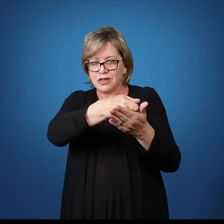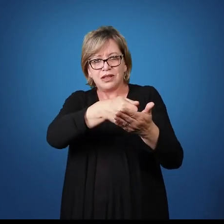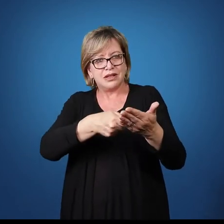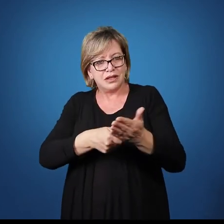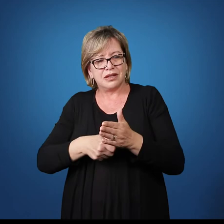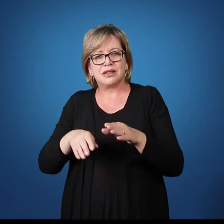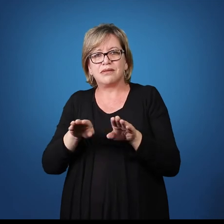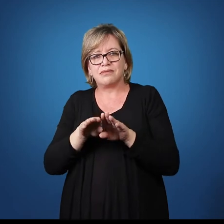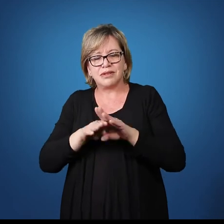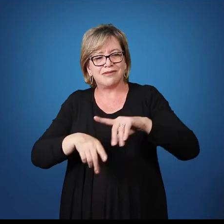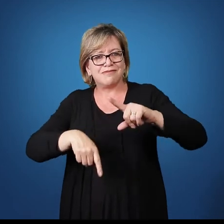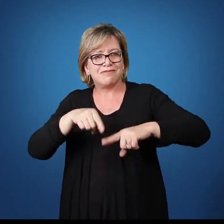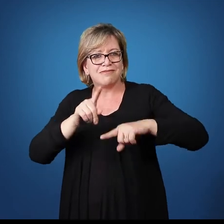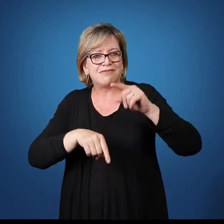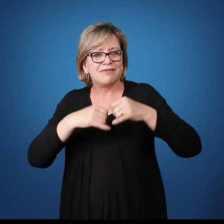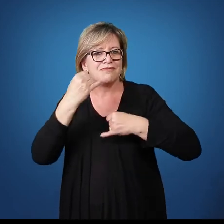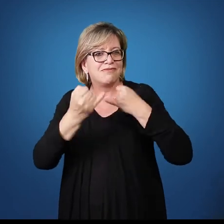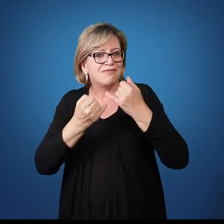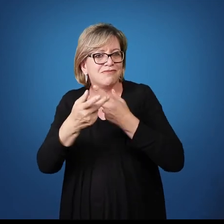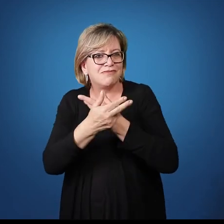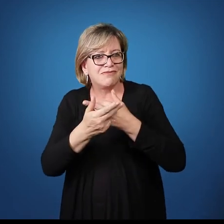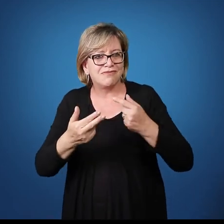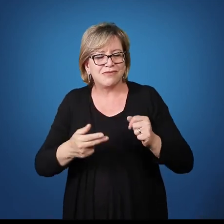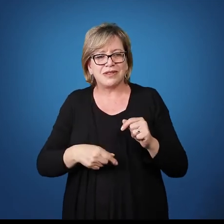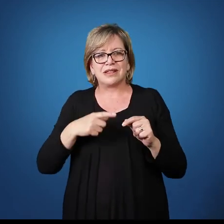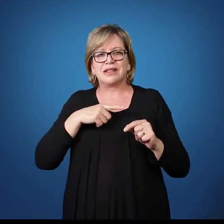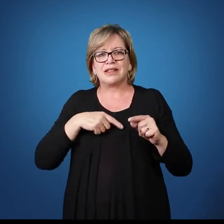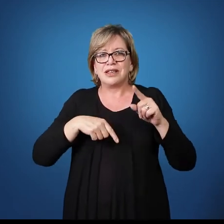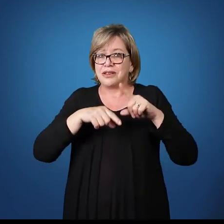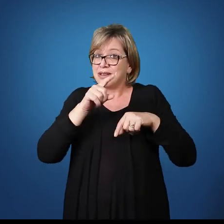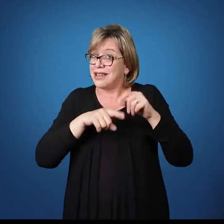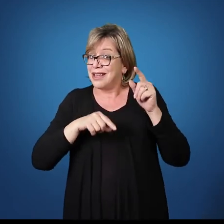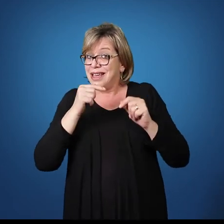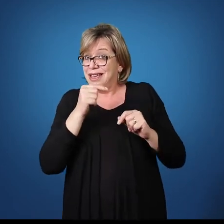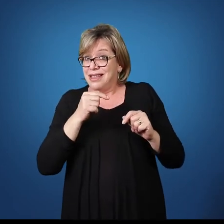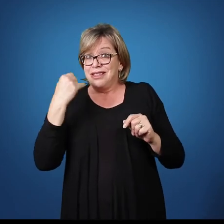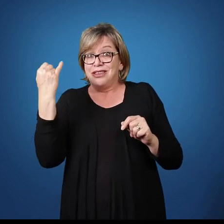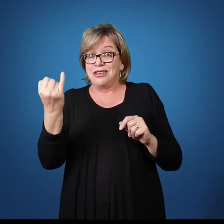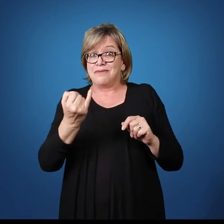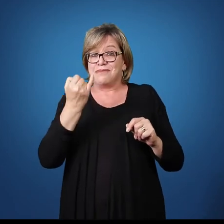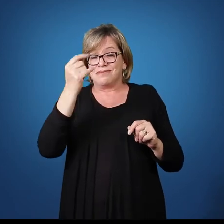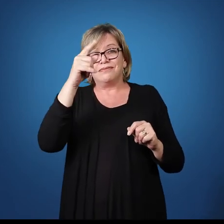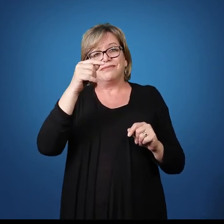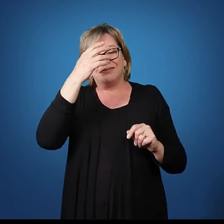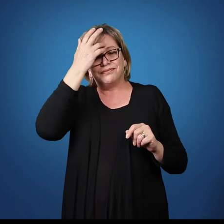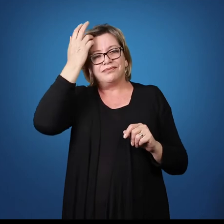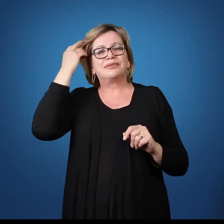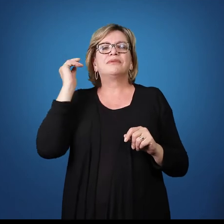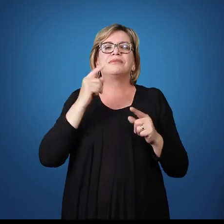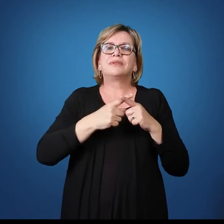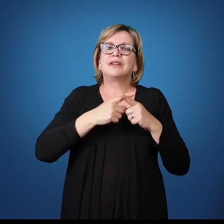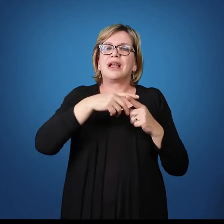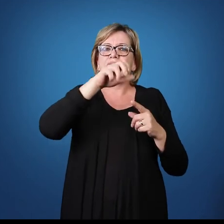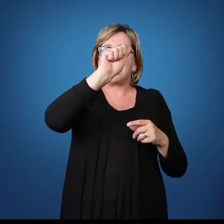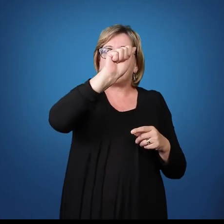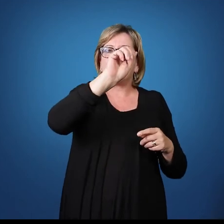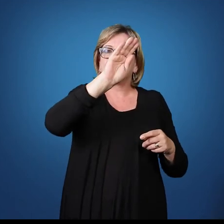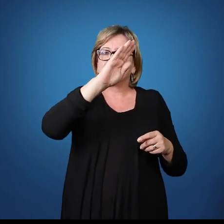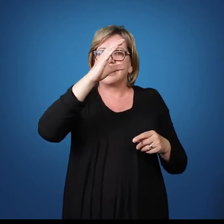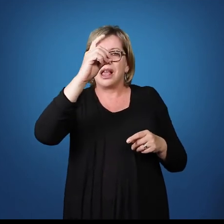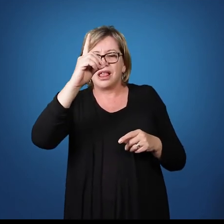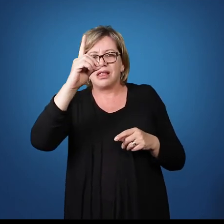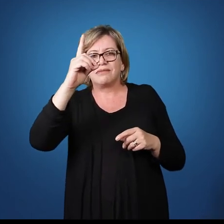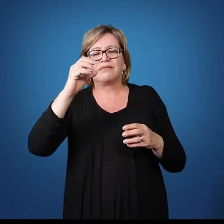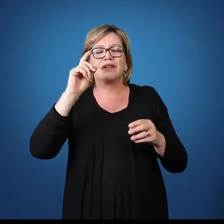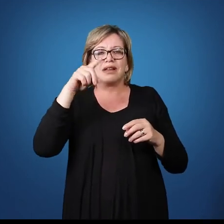como vocês podem observar na sala, esse material ele é muito rico em jogos, que a alfabetização, então, ela é